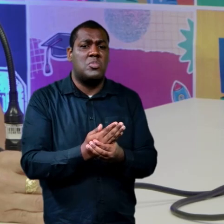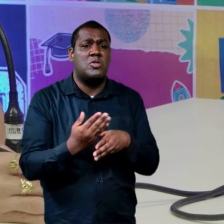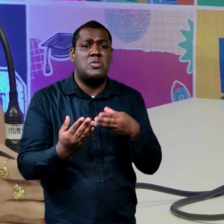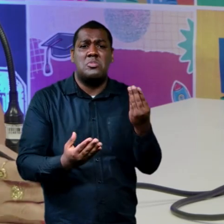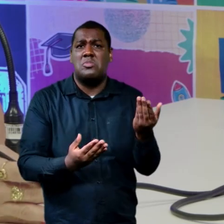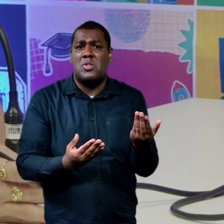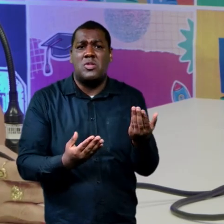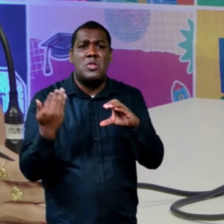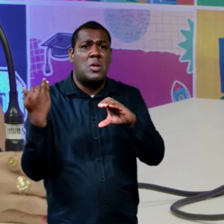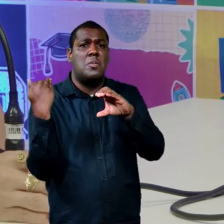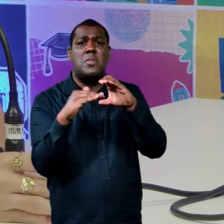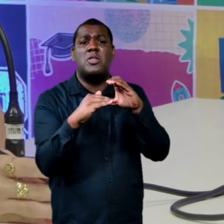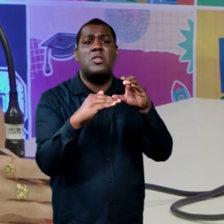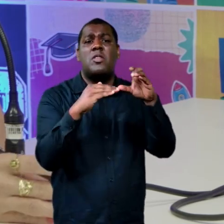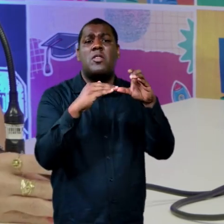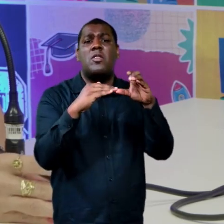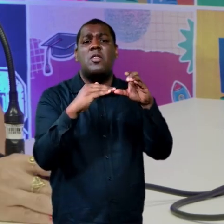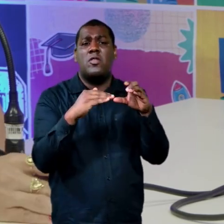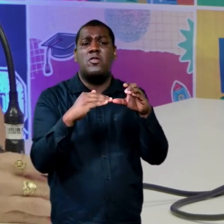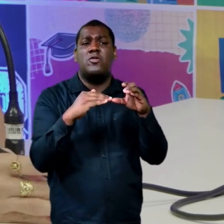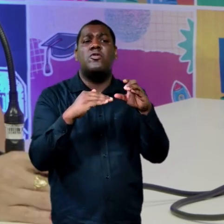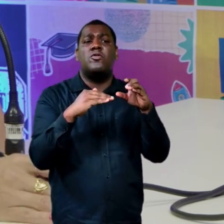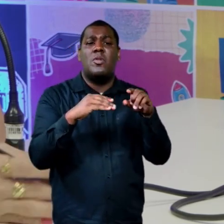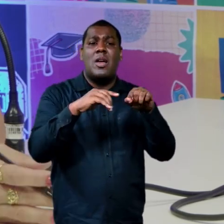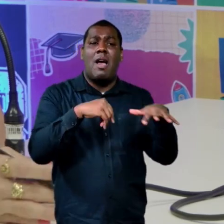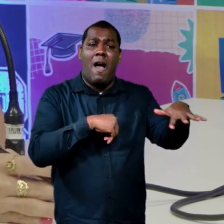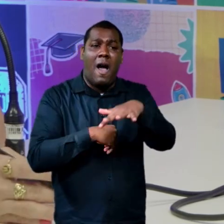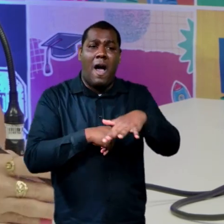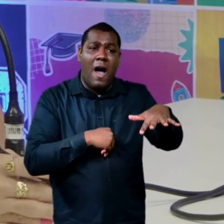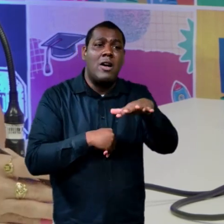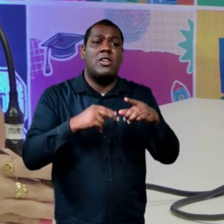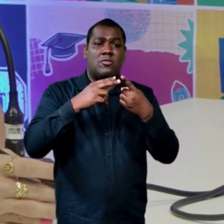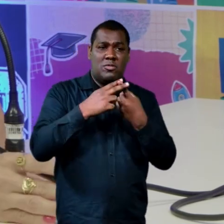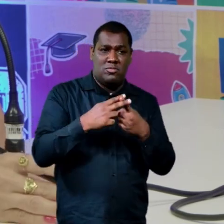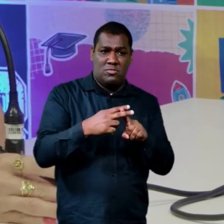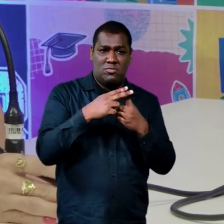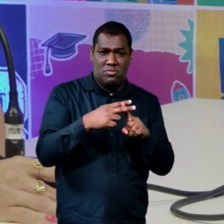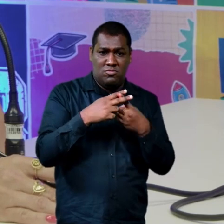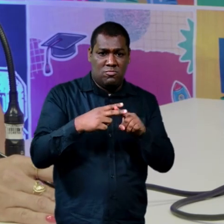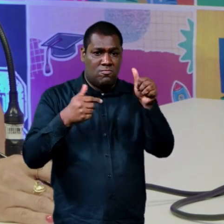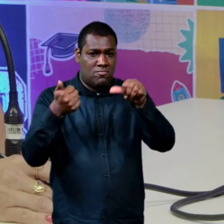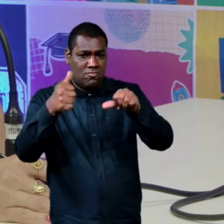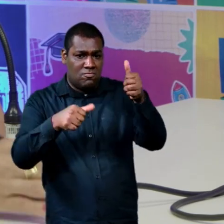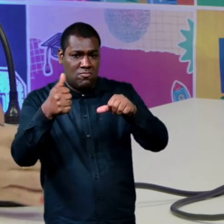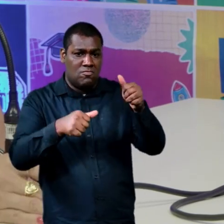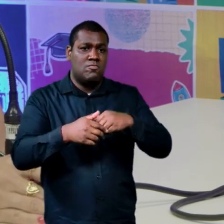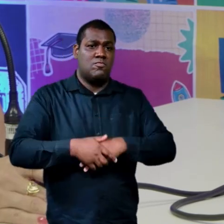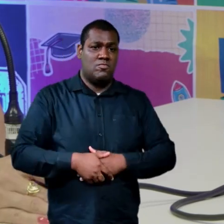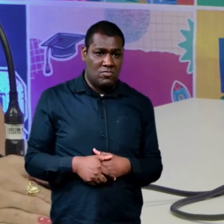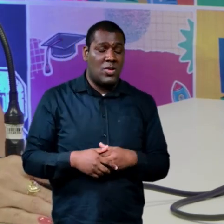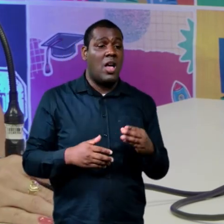e também tramitam esse processo para a corregedoria, que é a unidade responsável, né, pela apuração. E dentro